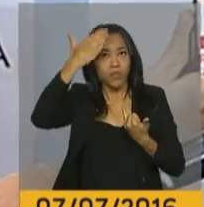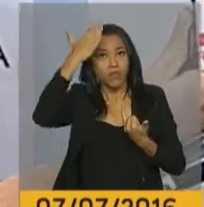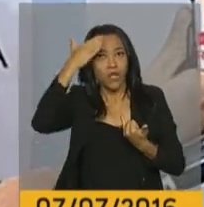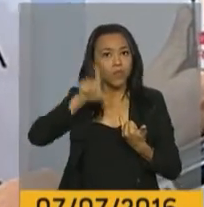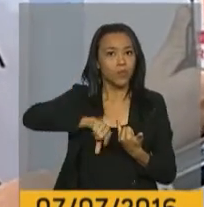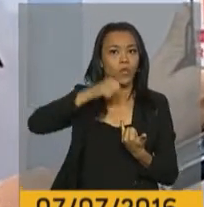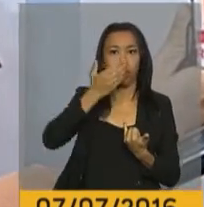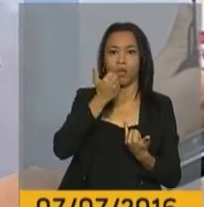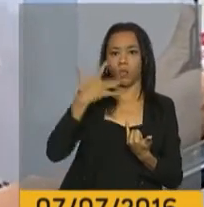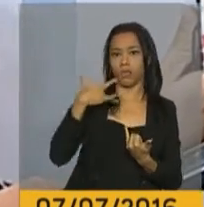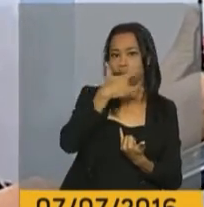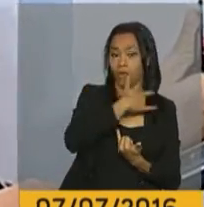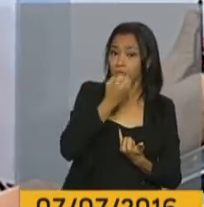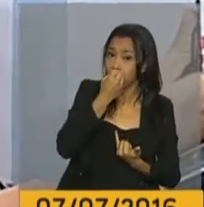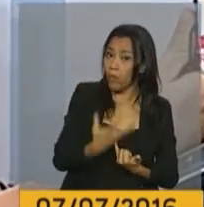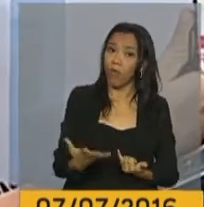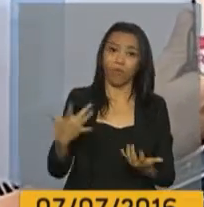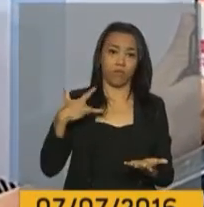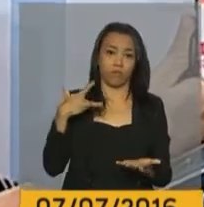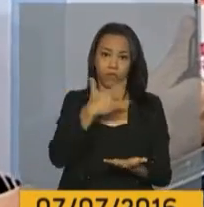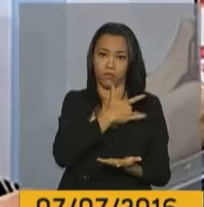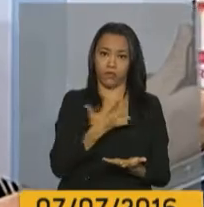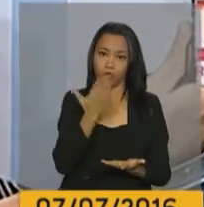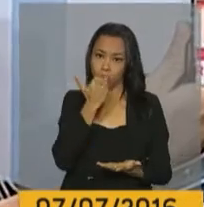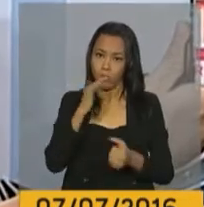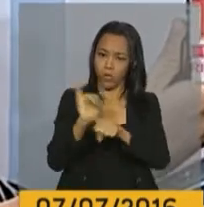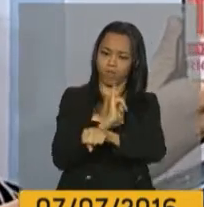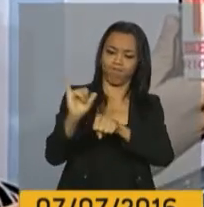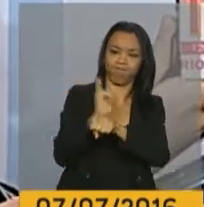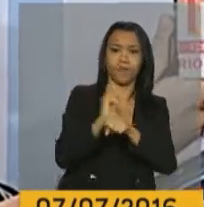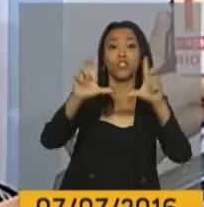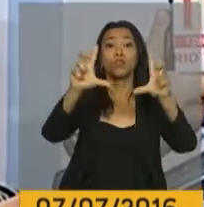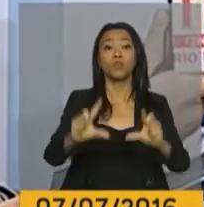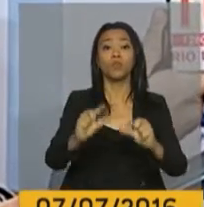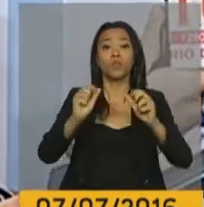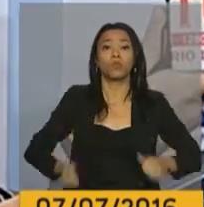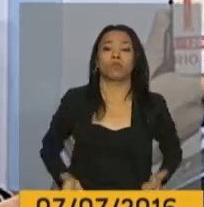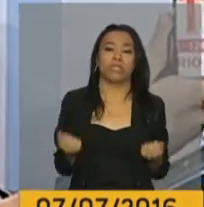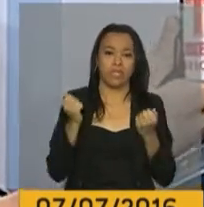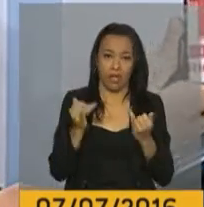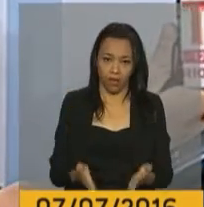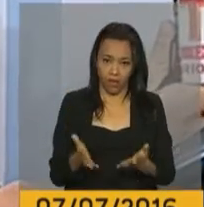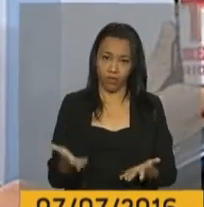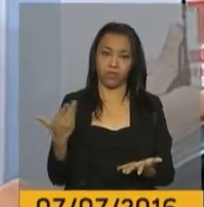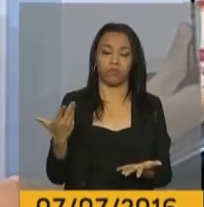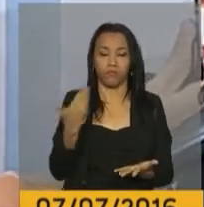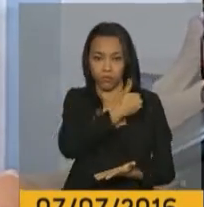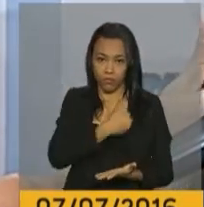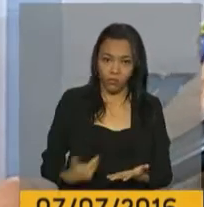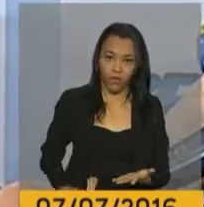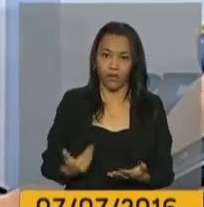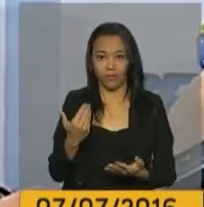saudáveis porque isso é bom para a sua saúde e diminui gastos do governo com atenção essas pessoas